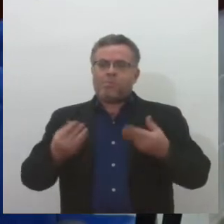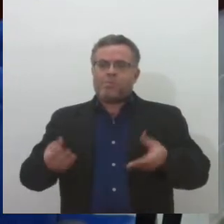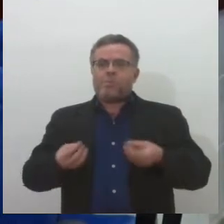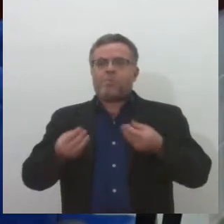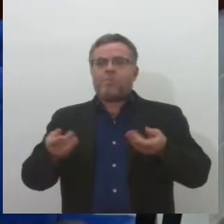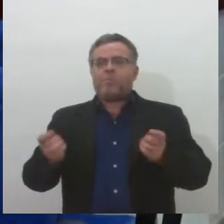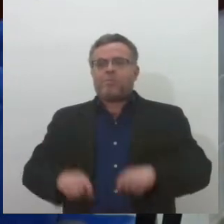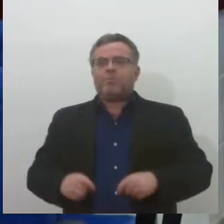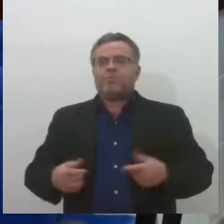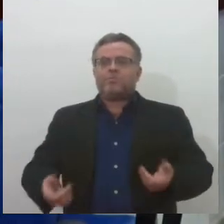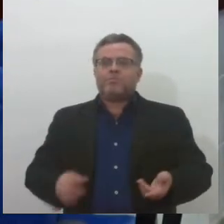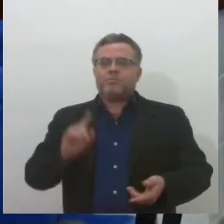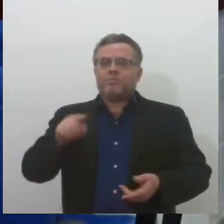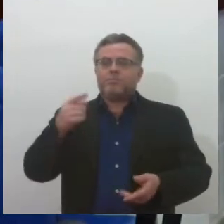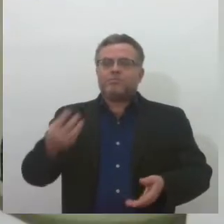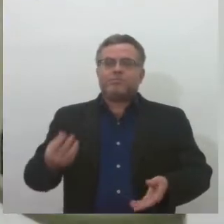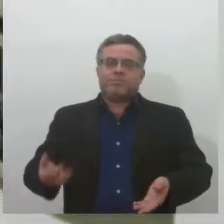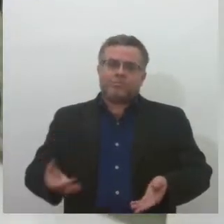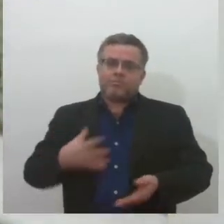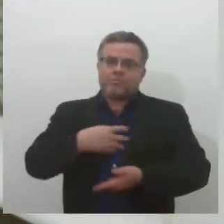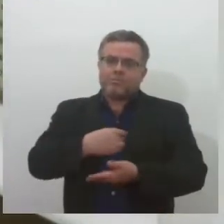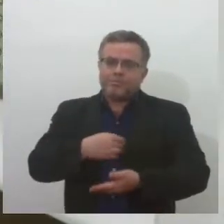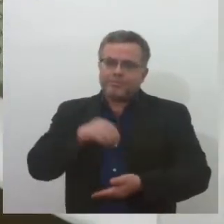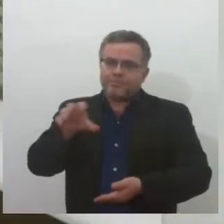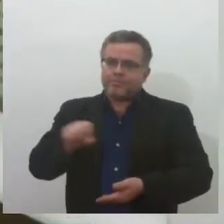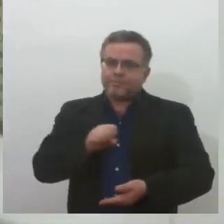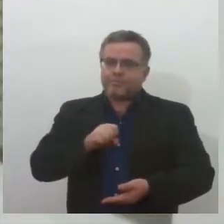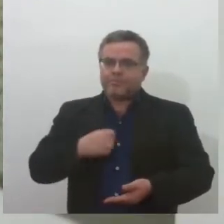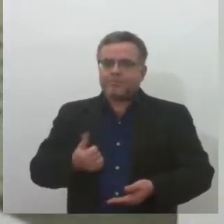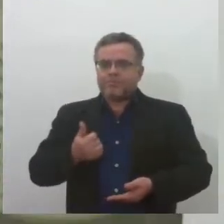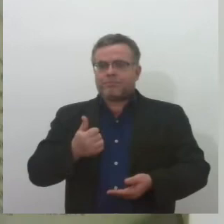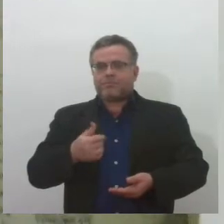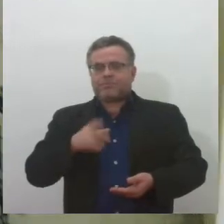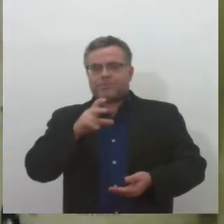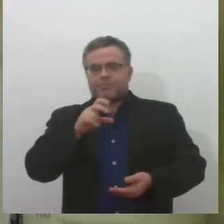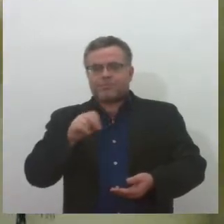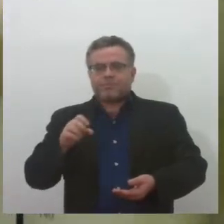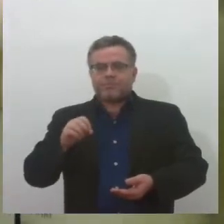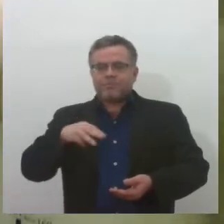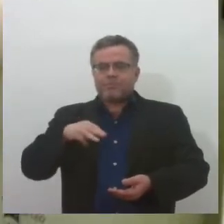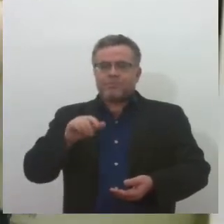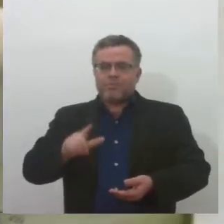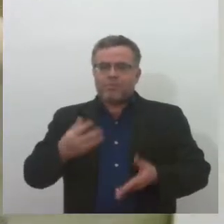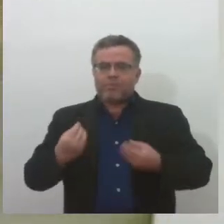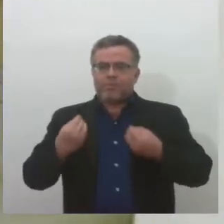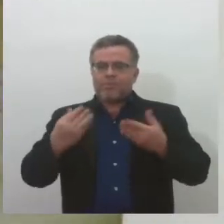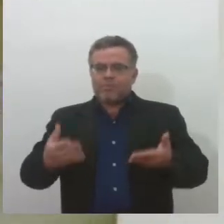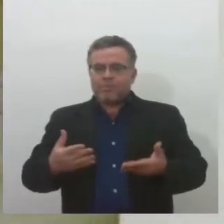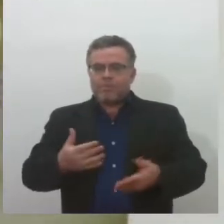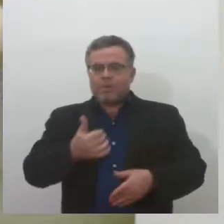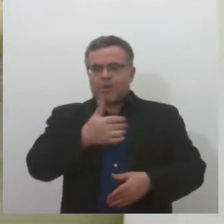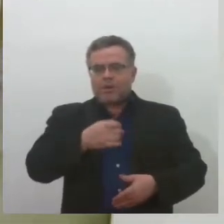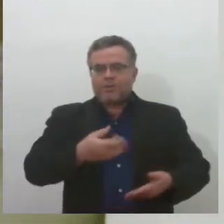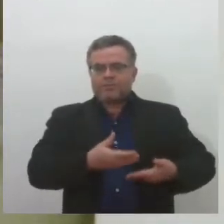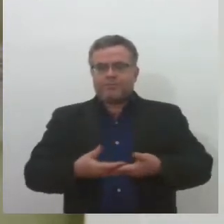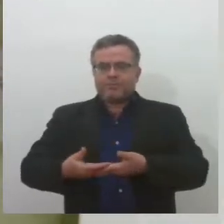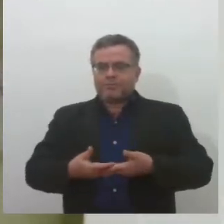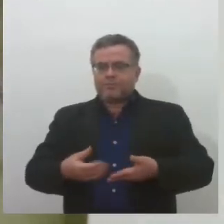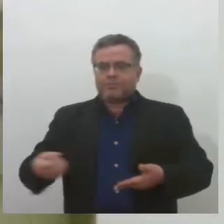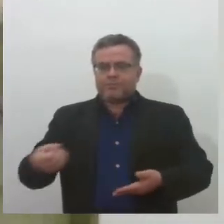próxima sexta-feira a gente vai pegar o leite assim faz uma rotina 500 ml de leite é capaz de alimentar cerca de dez recém-nascidos